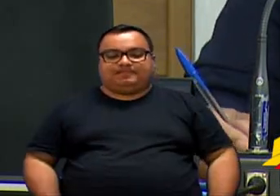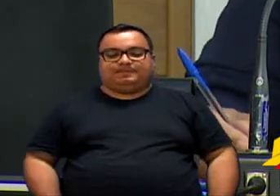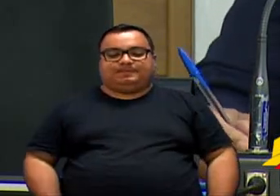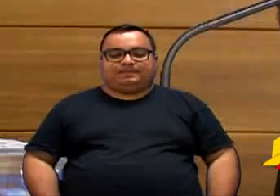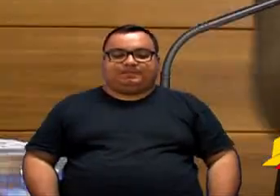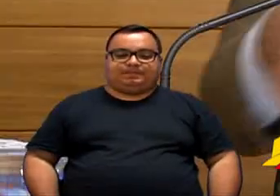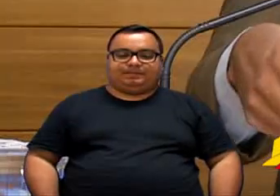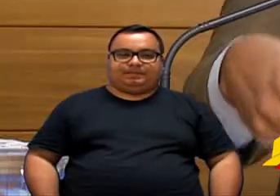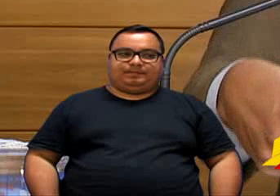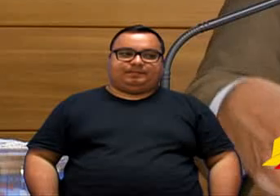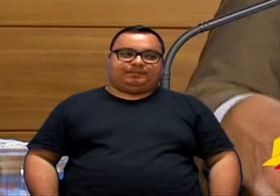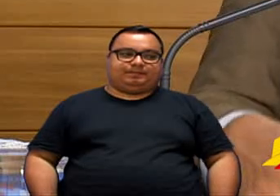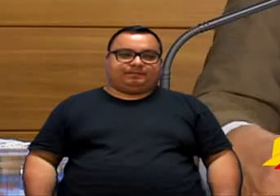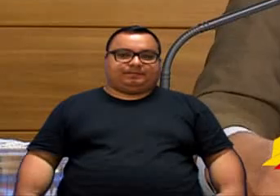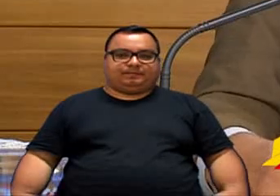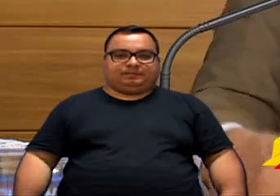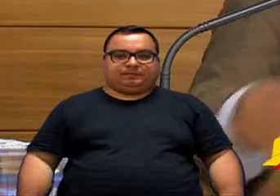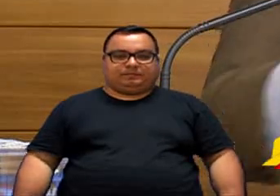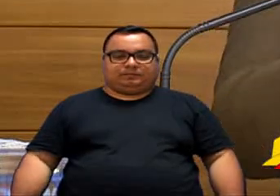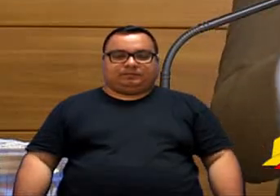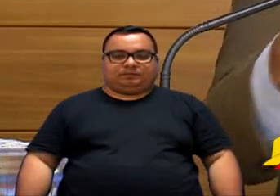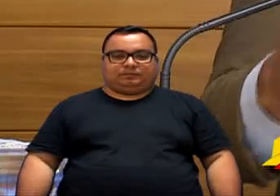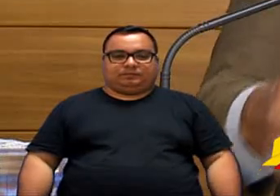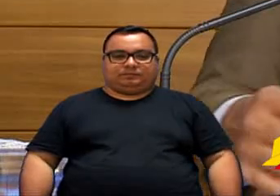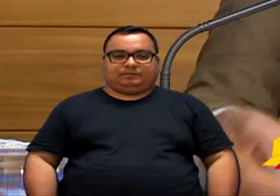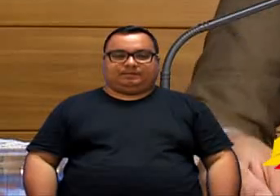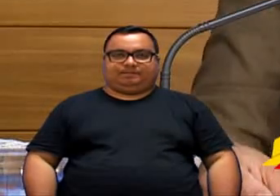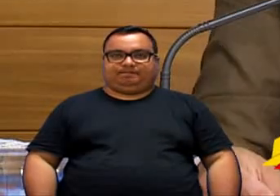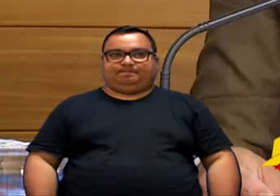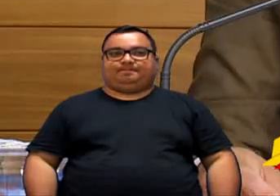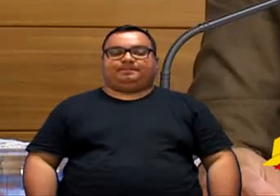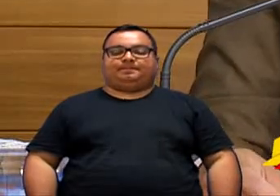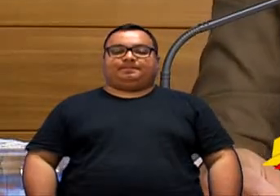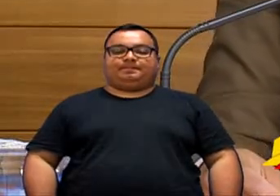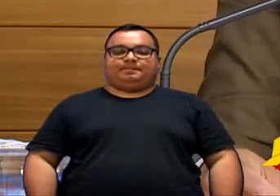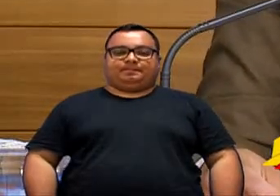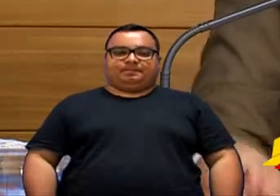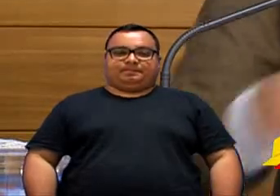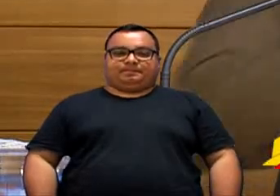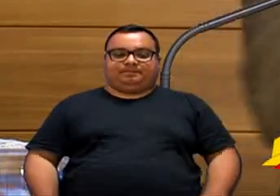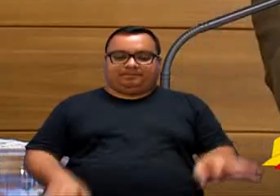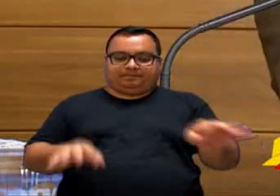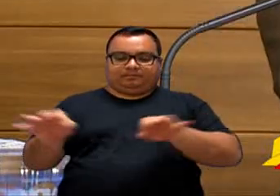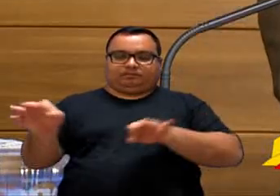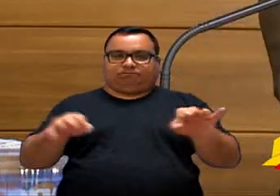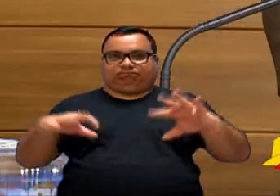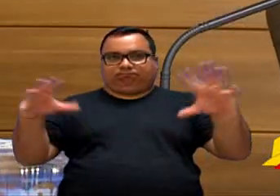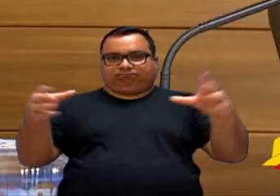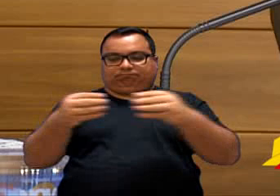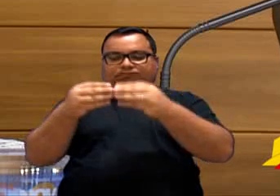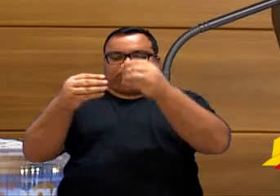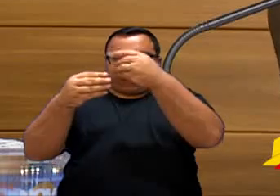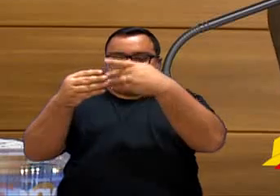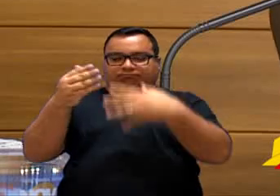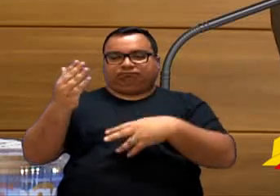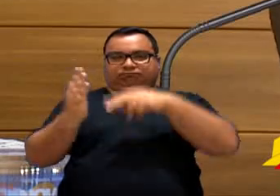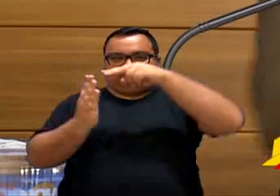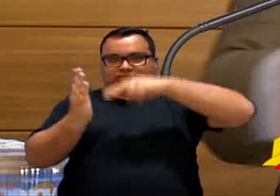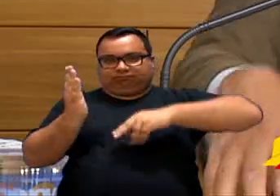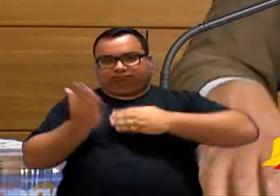O vereador que tenha... Deixa eu só pegar aqui os meus também, para dar início à leitura.